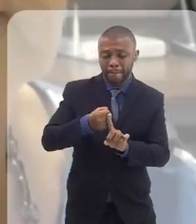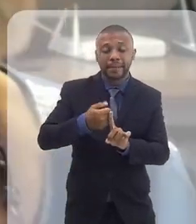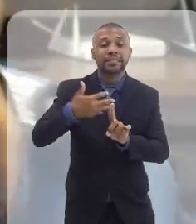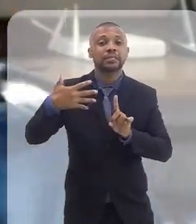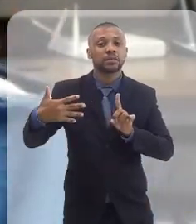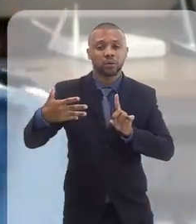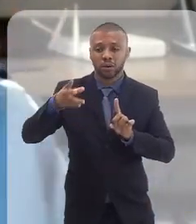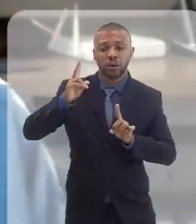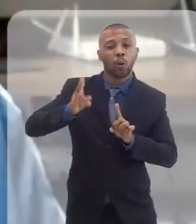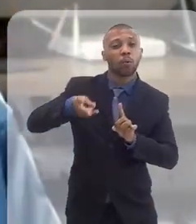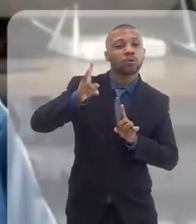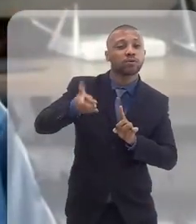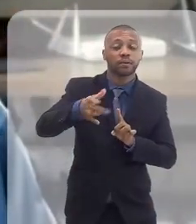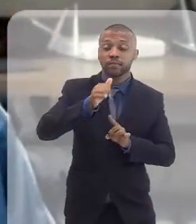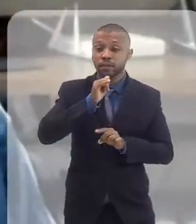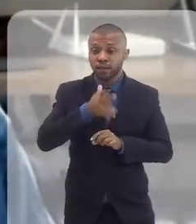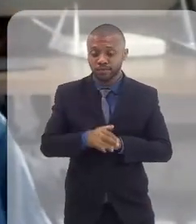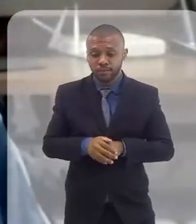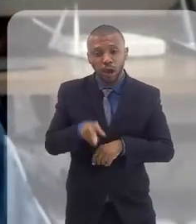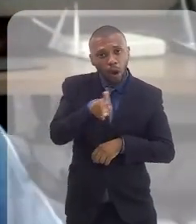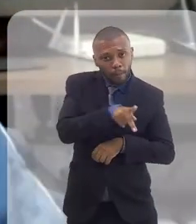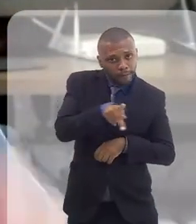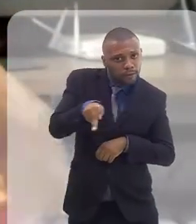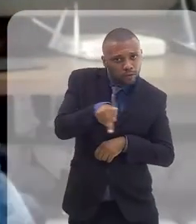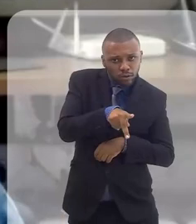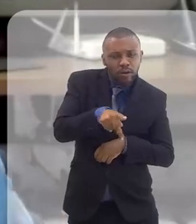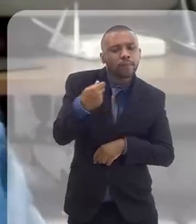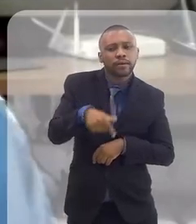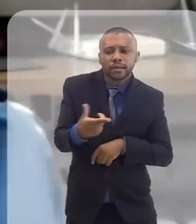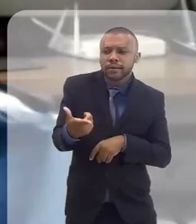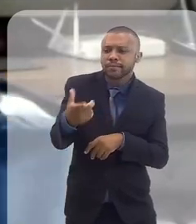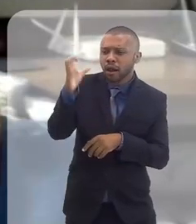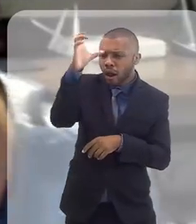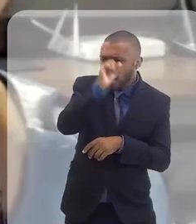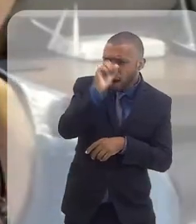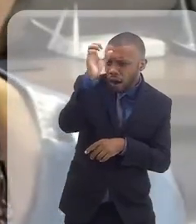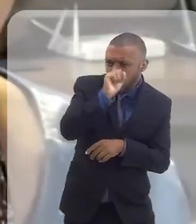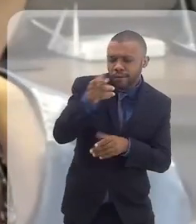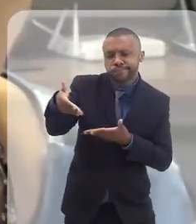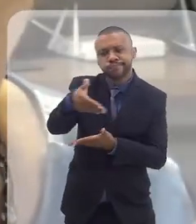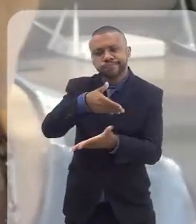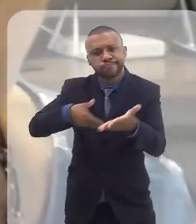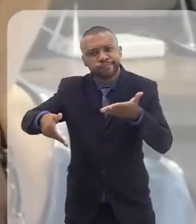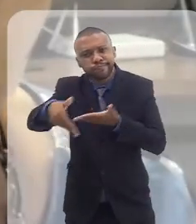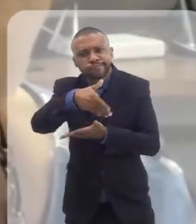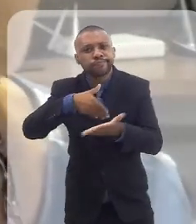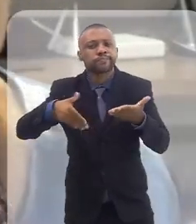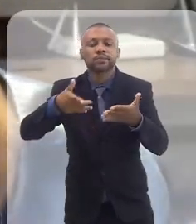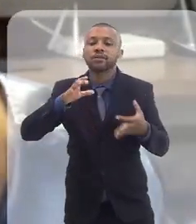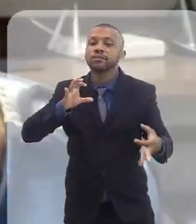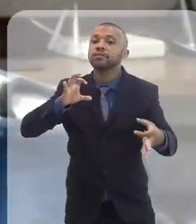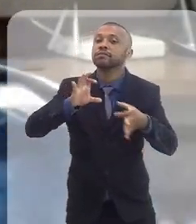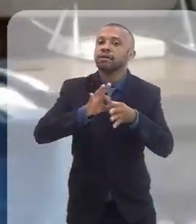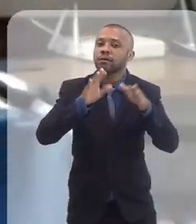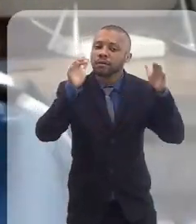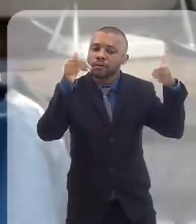continuada para o professor. E eu tenho me envolvido muito